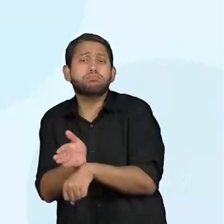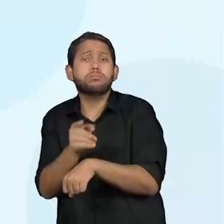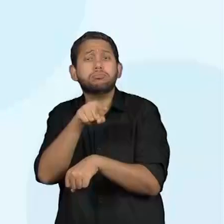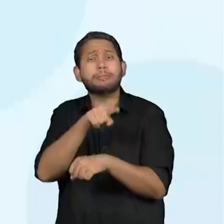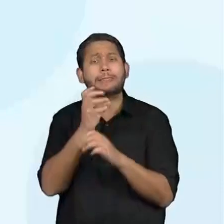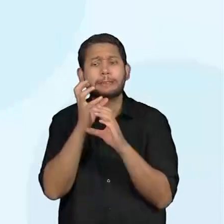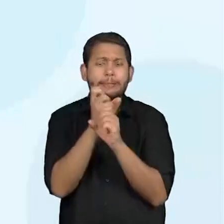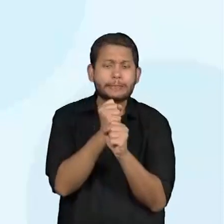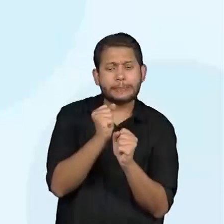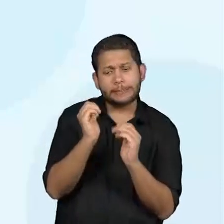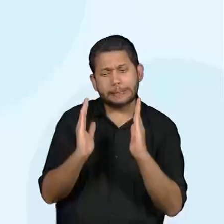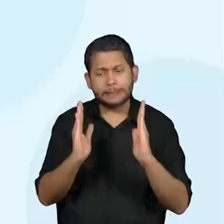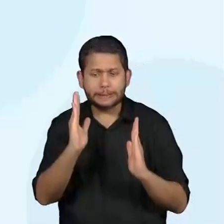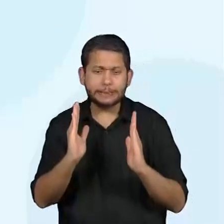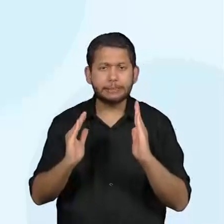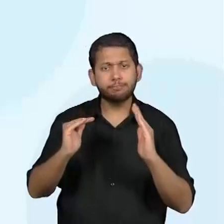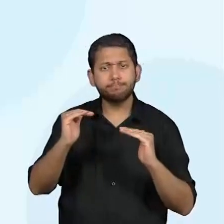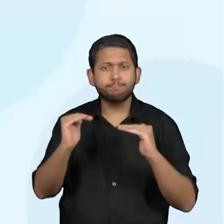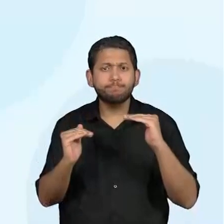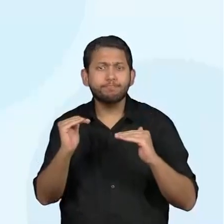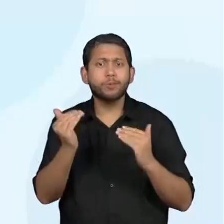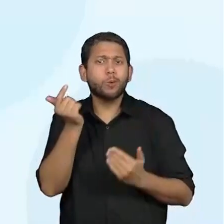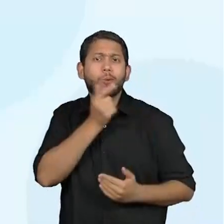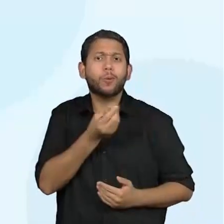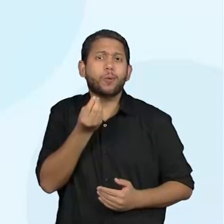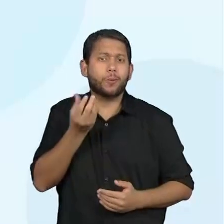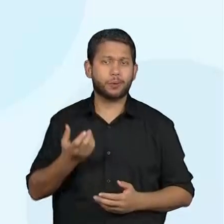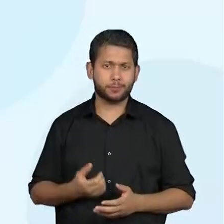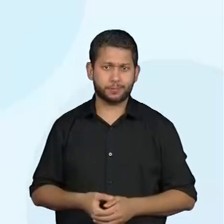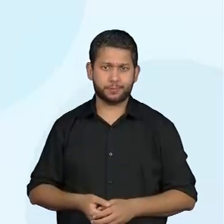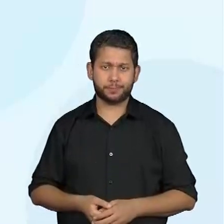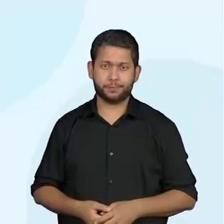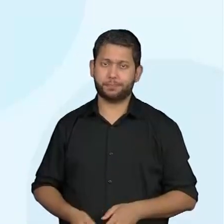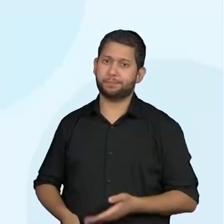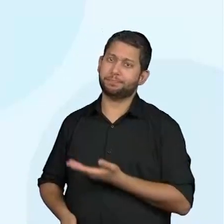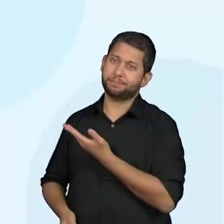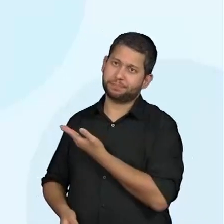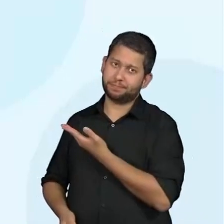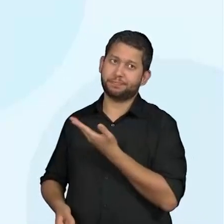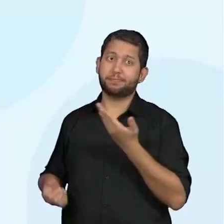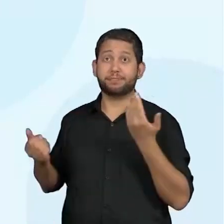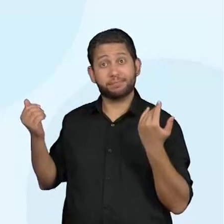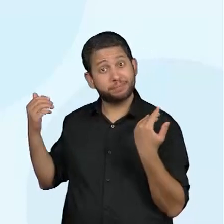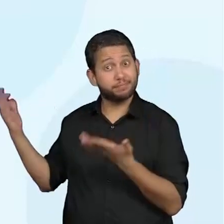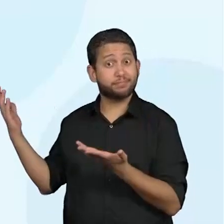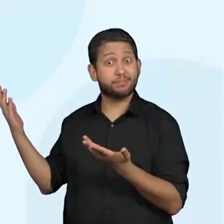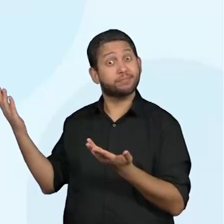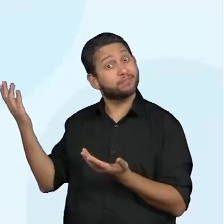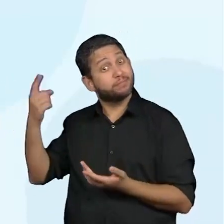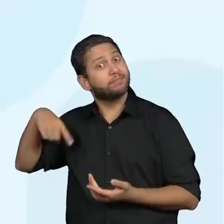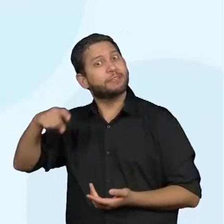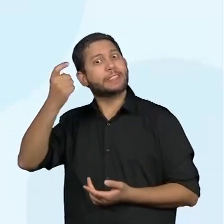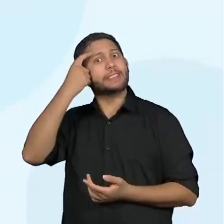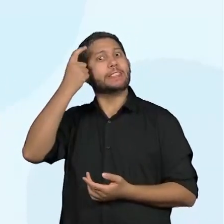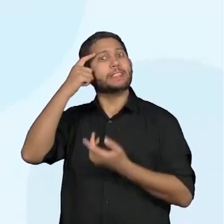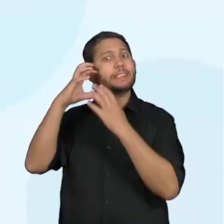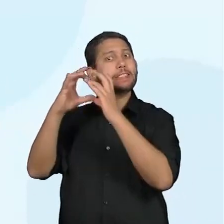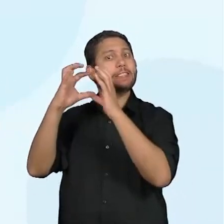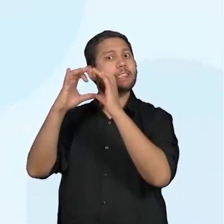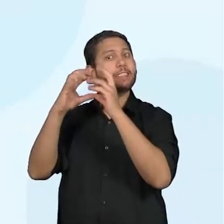situações com intervalo de tempo decorrido. E aí, eu trouxe aqui uma coisa para a gente